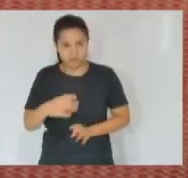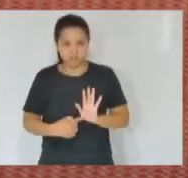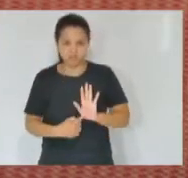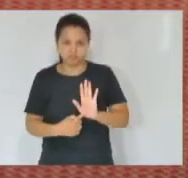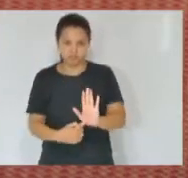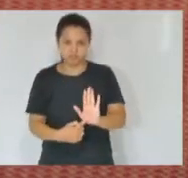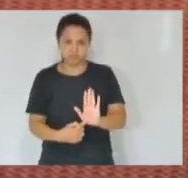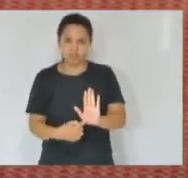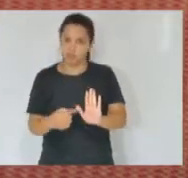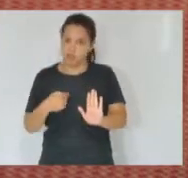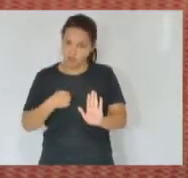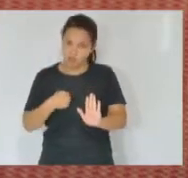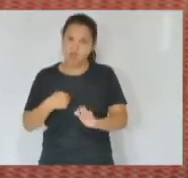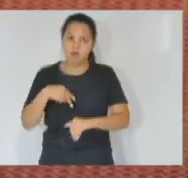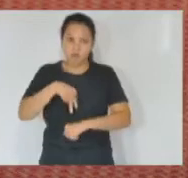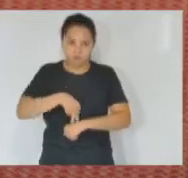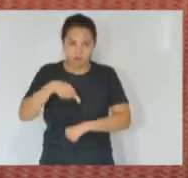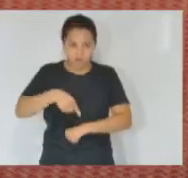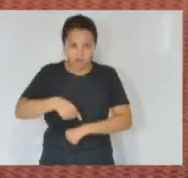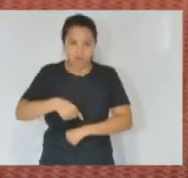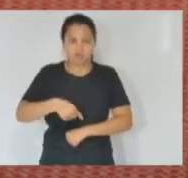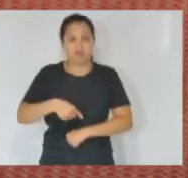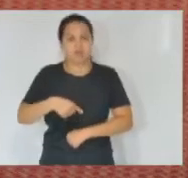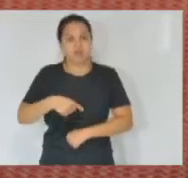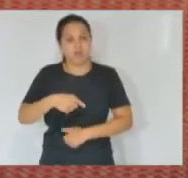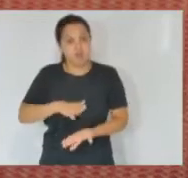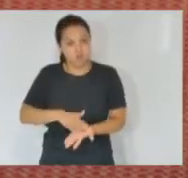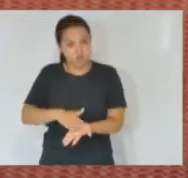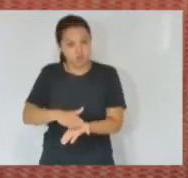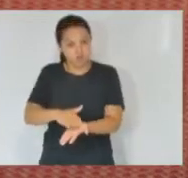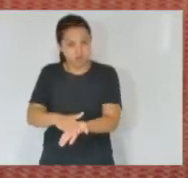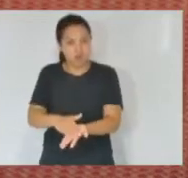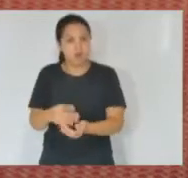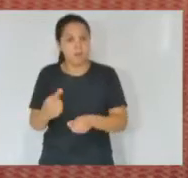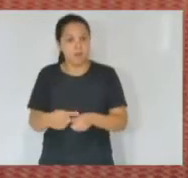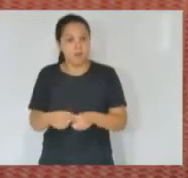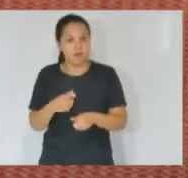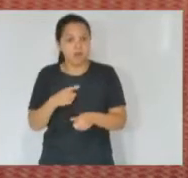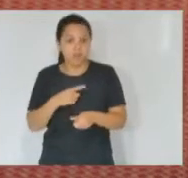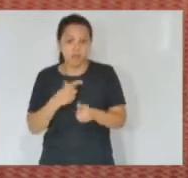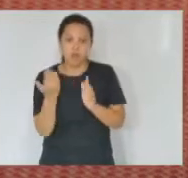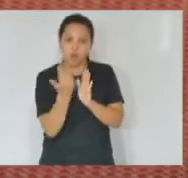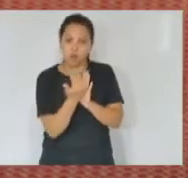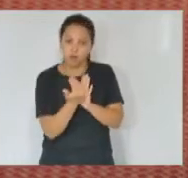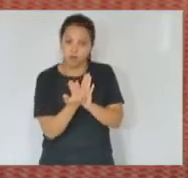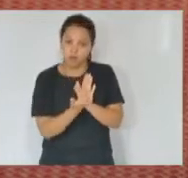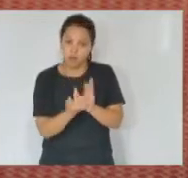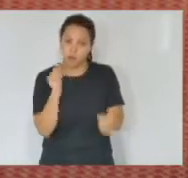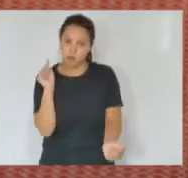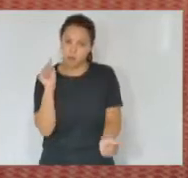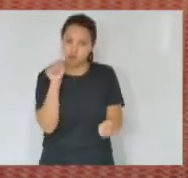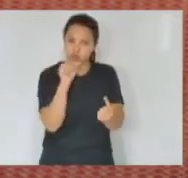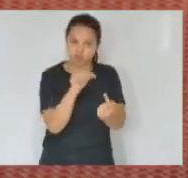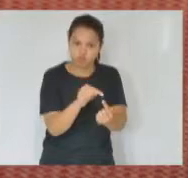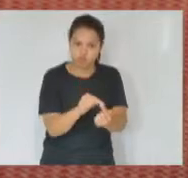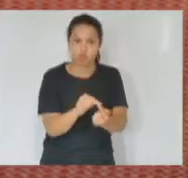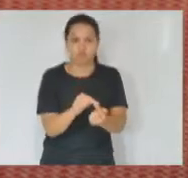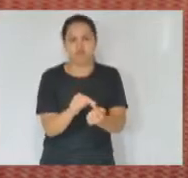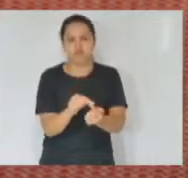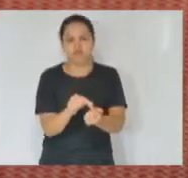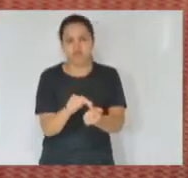microfone elogiar, porque nós passamos a ter um critério objetivo e não apenas discricionário